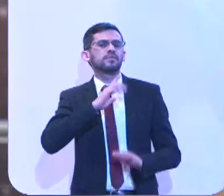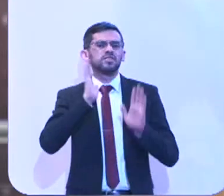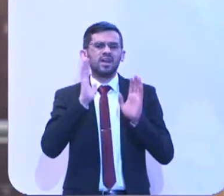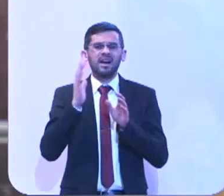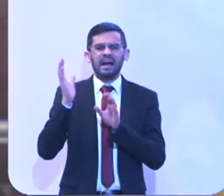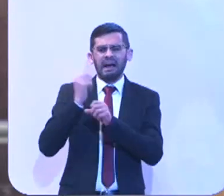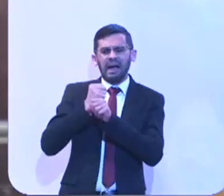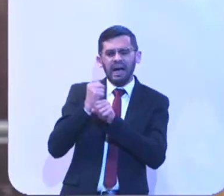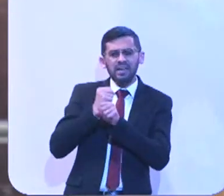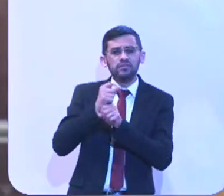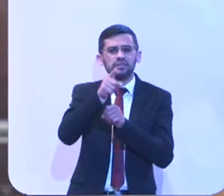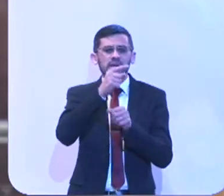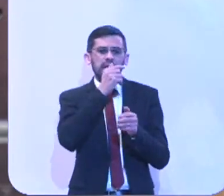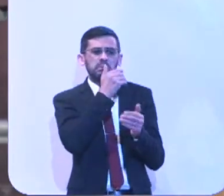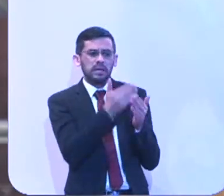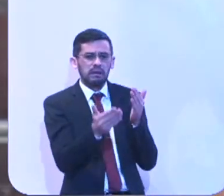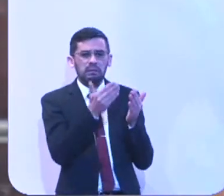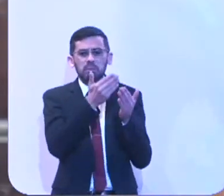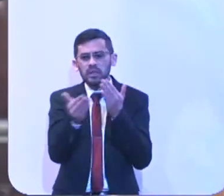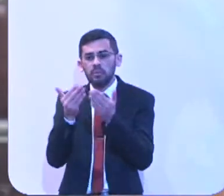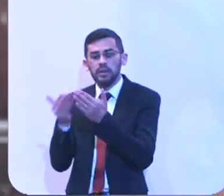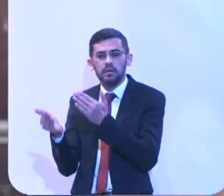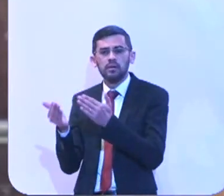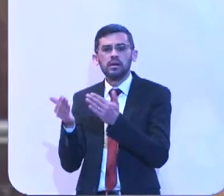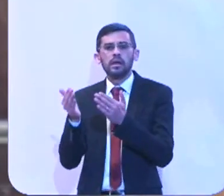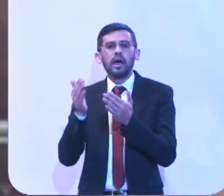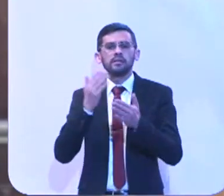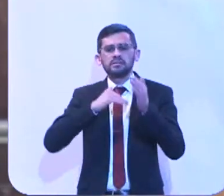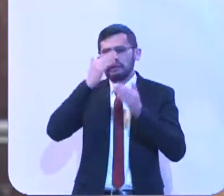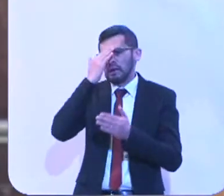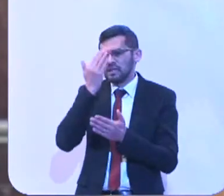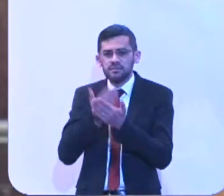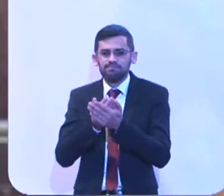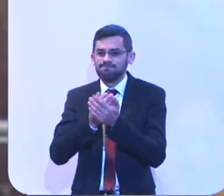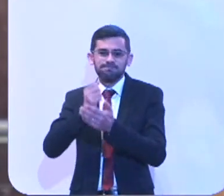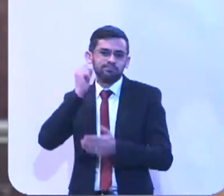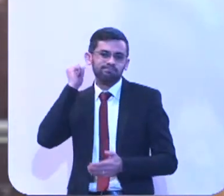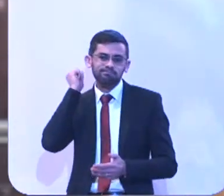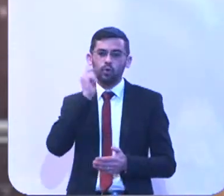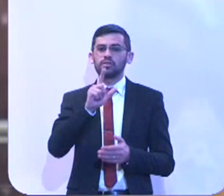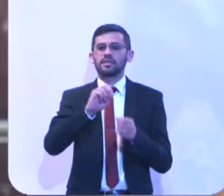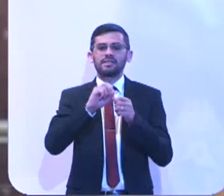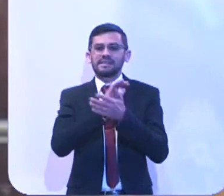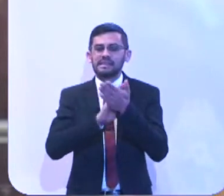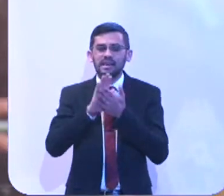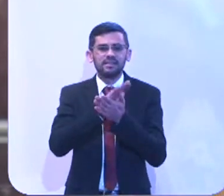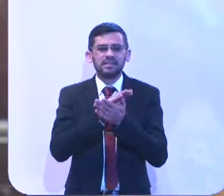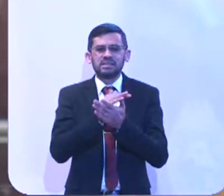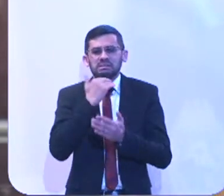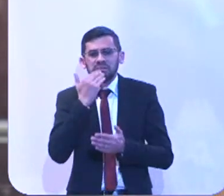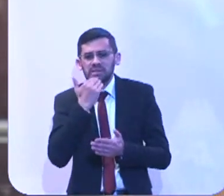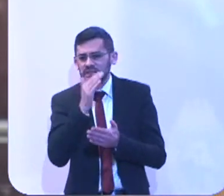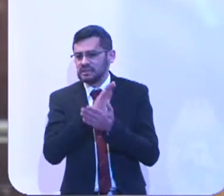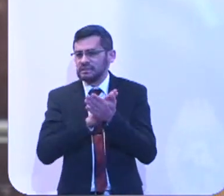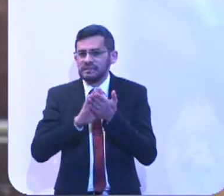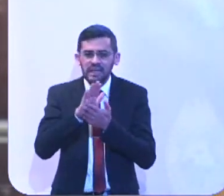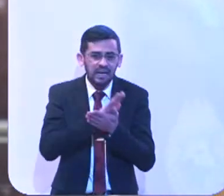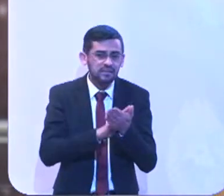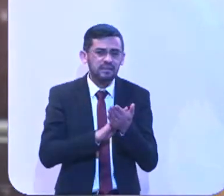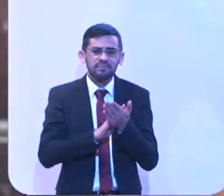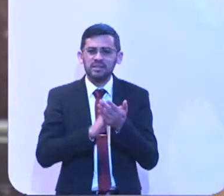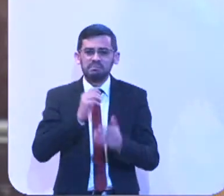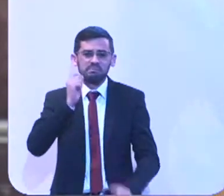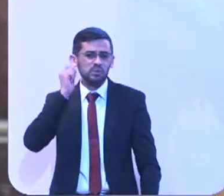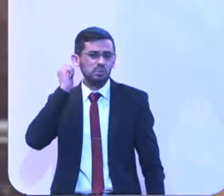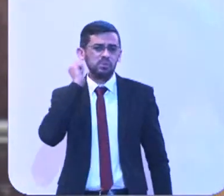longo do caminho foram perdidas e você, ao longo do tempo, acredita que não é possível mais. Não tem jeito mais. Não tem